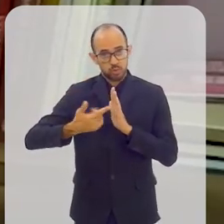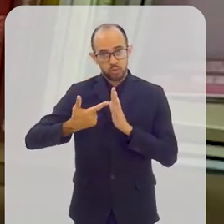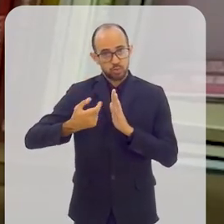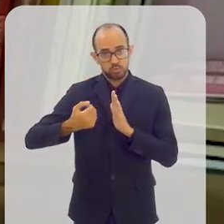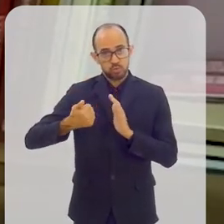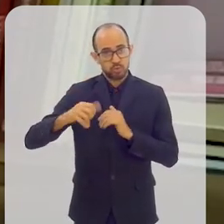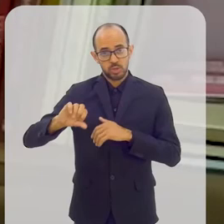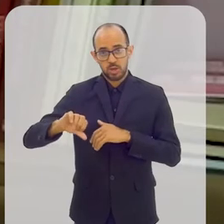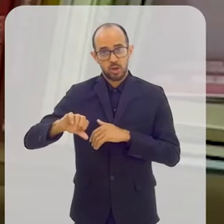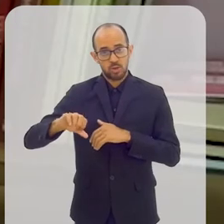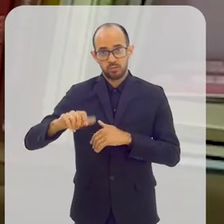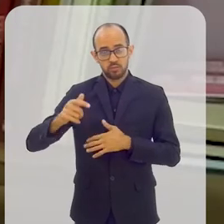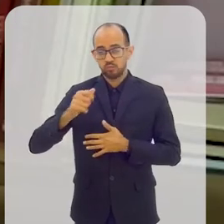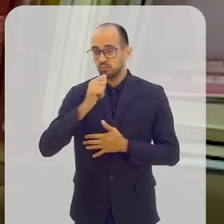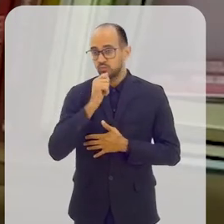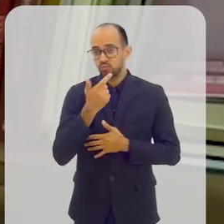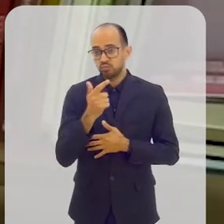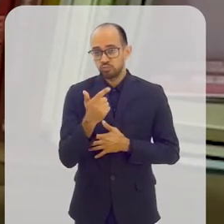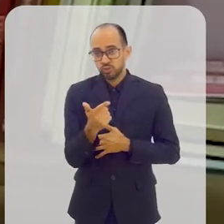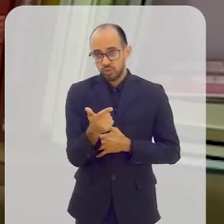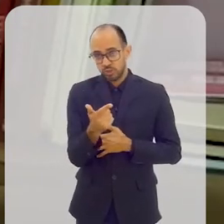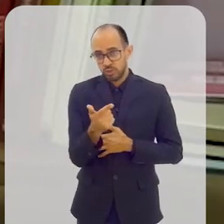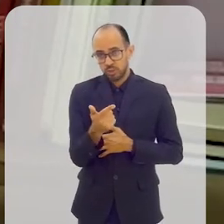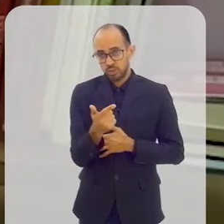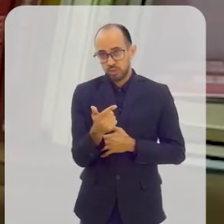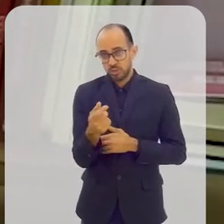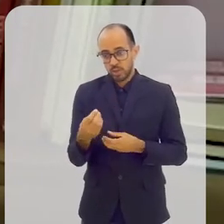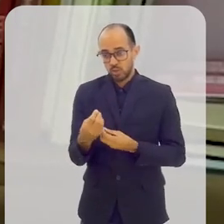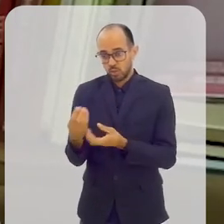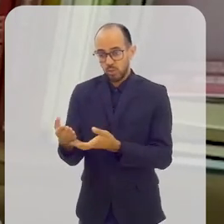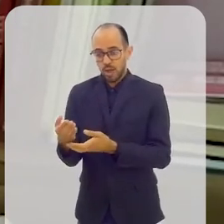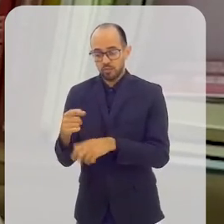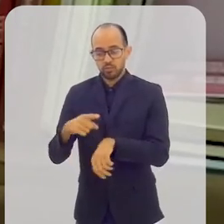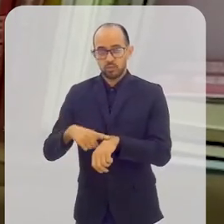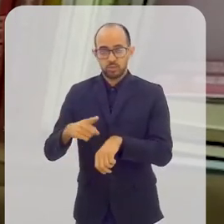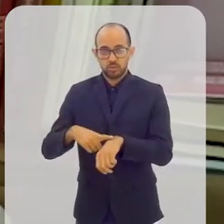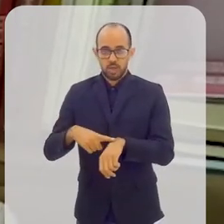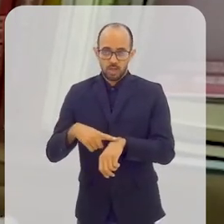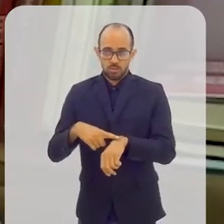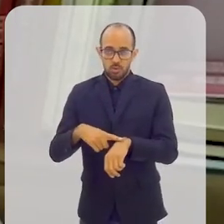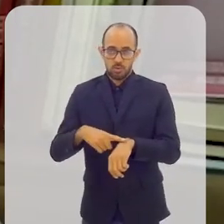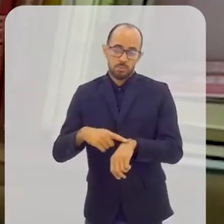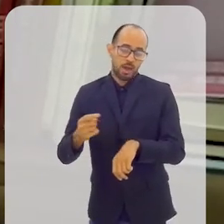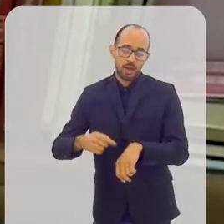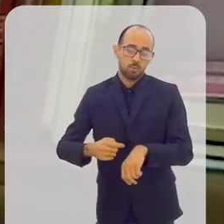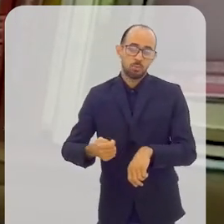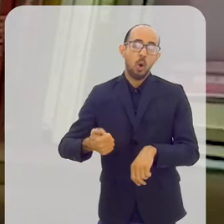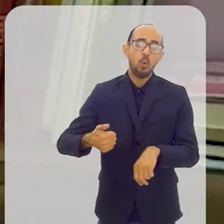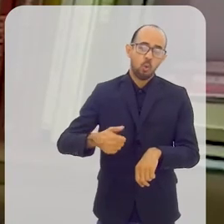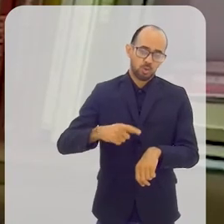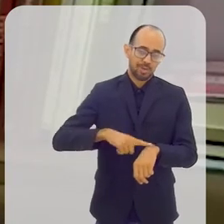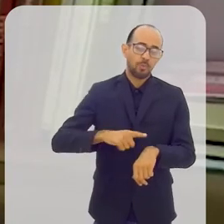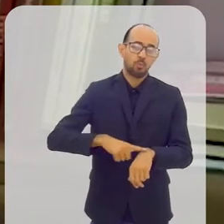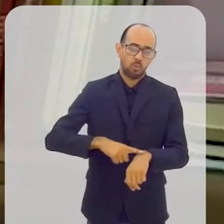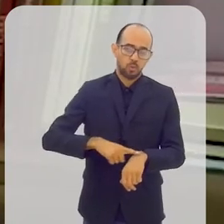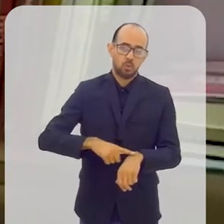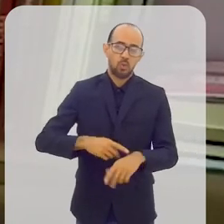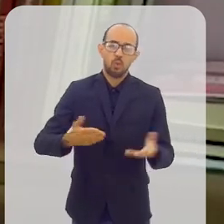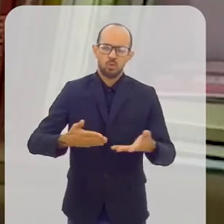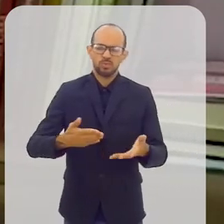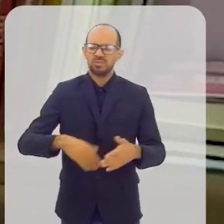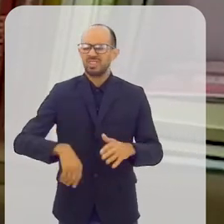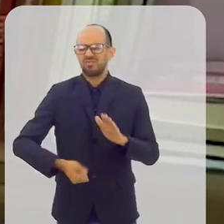tinha. Em 2019, todo mundo doava um pouco de tempo para o Instituto Lixo Zero. Hoje, a gente tem